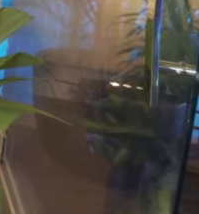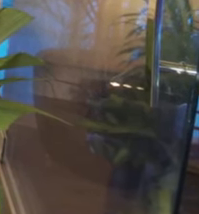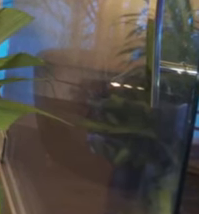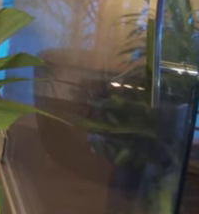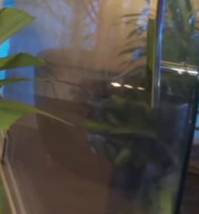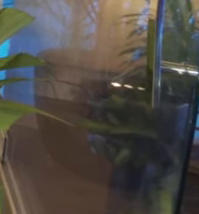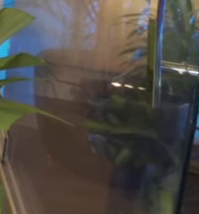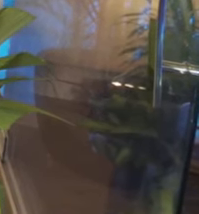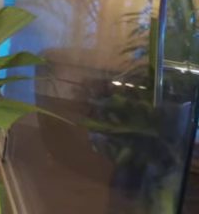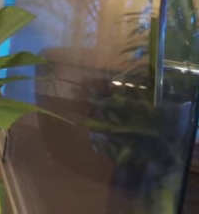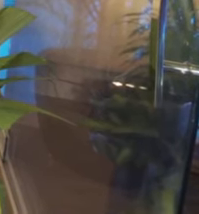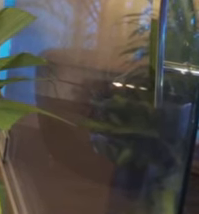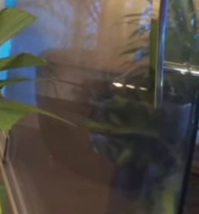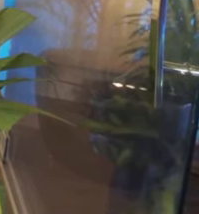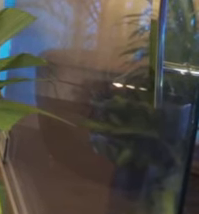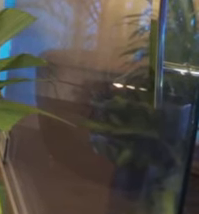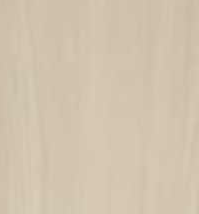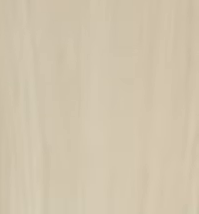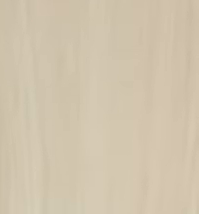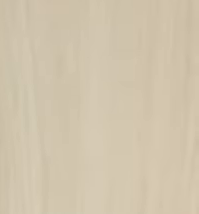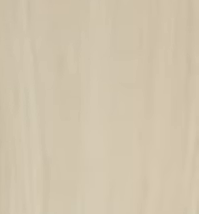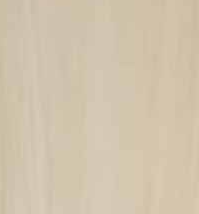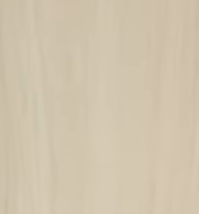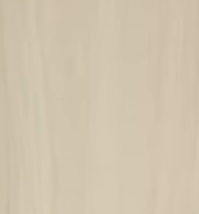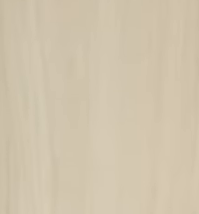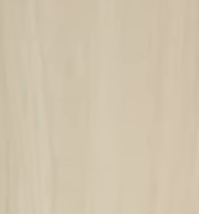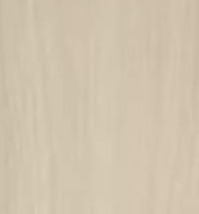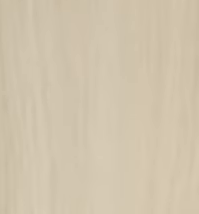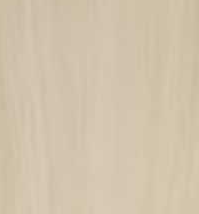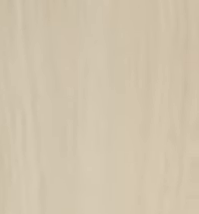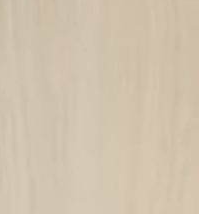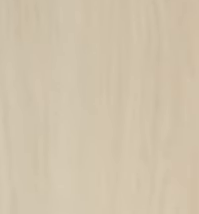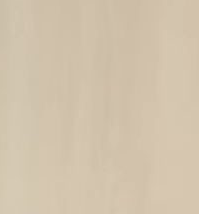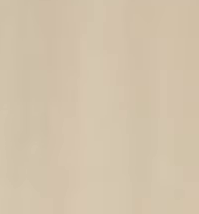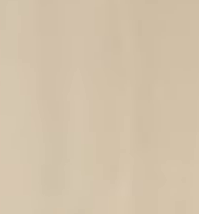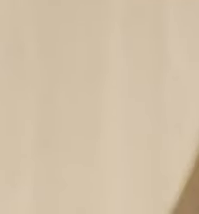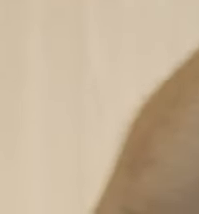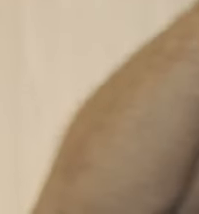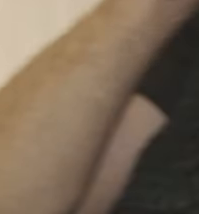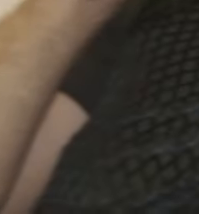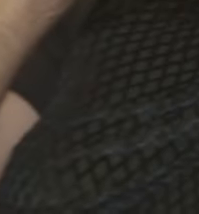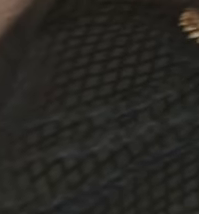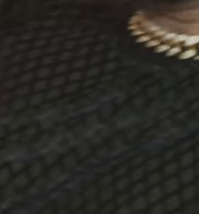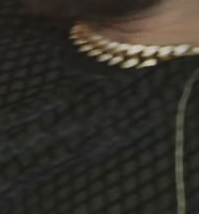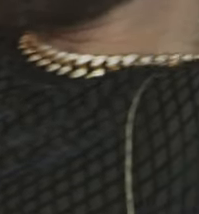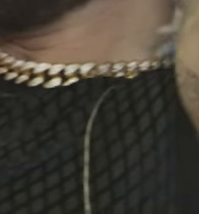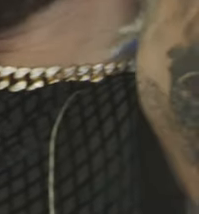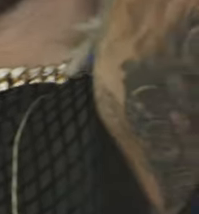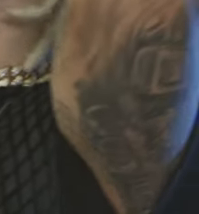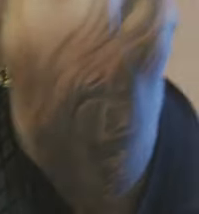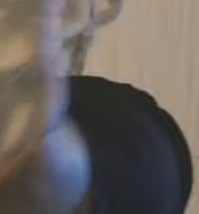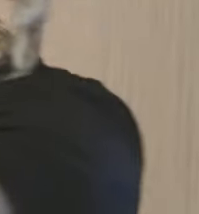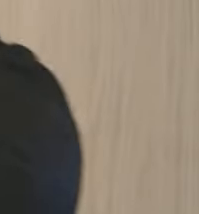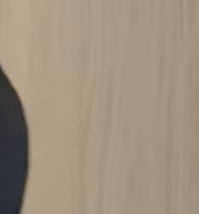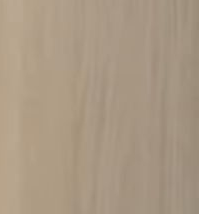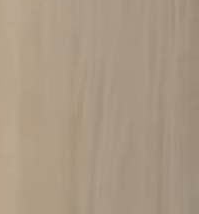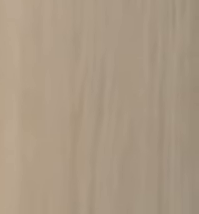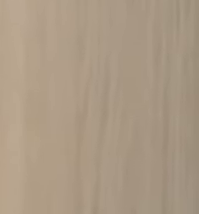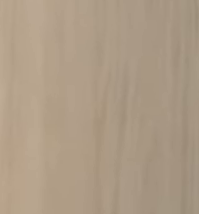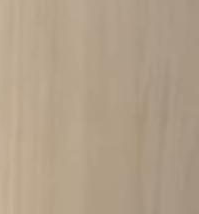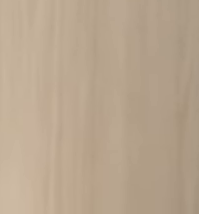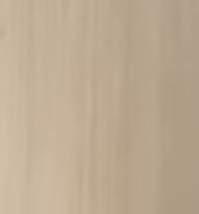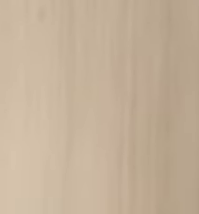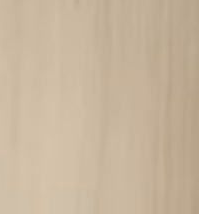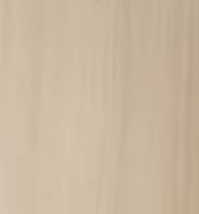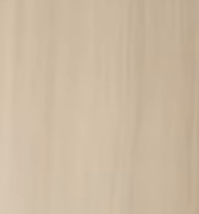Ai, sem pausa, muito feliz, Lerinho, manda um salve pra alguém, mano. Pô, eu posso? Pode. Caralho, eu sempre quis mandar um